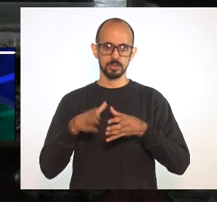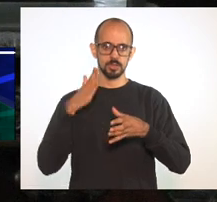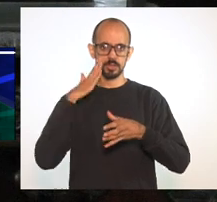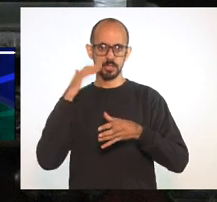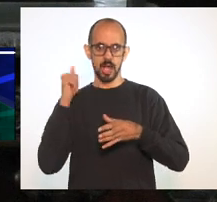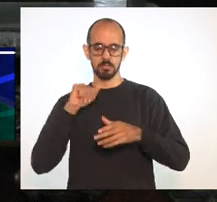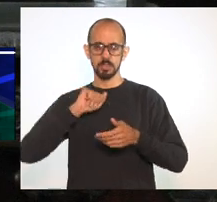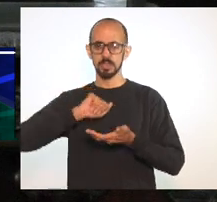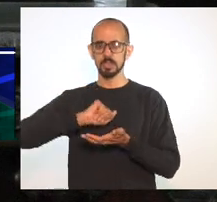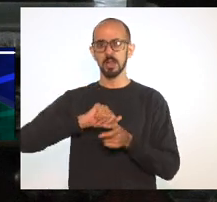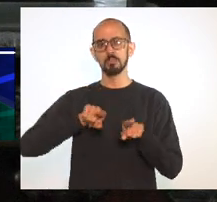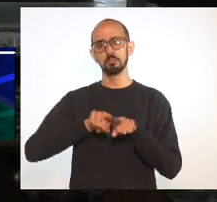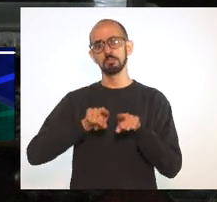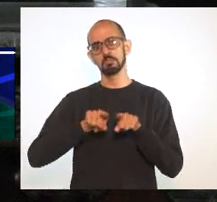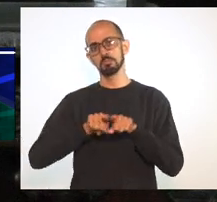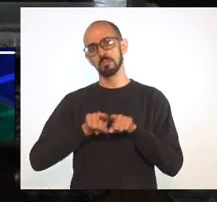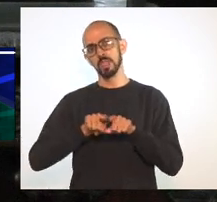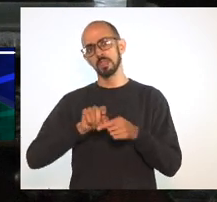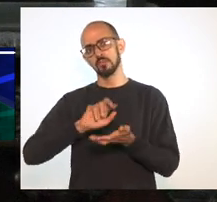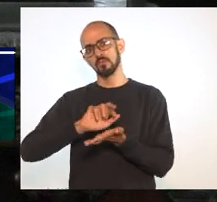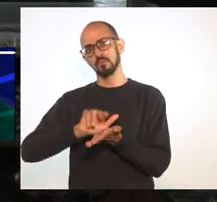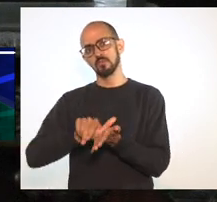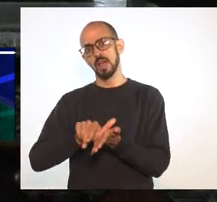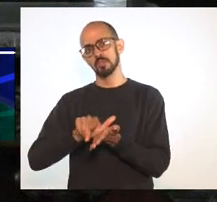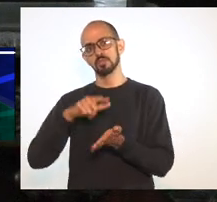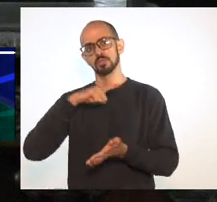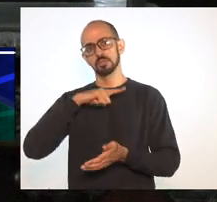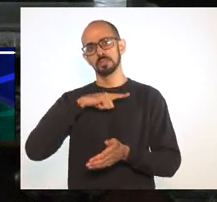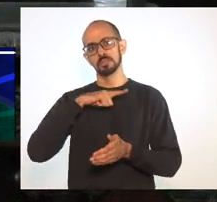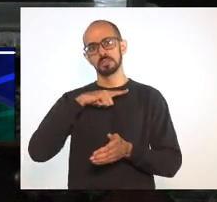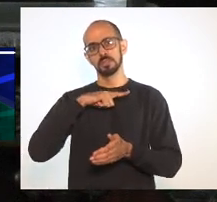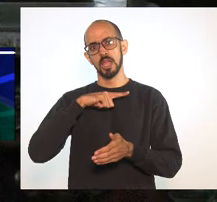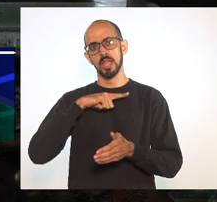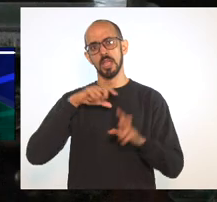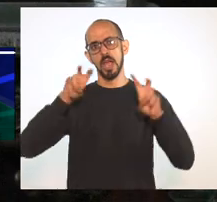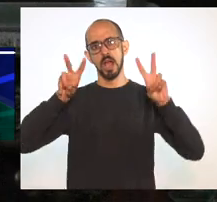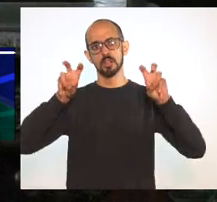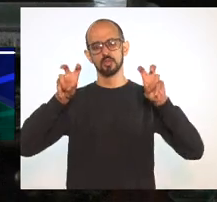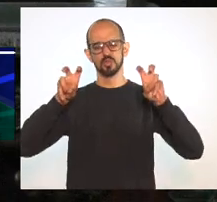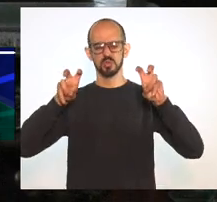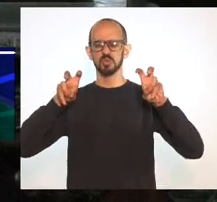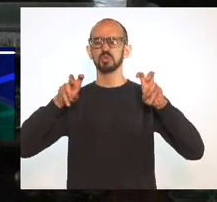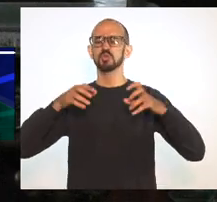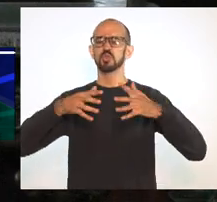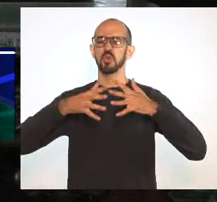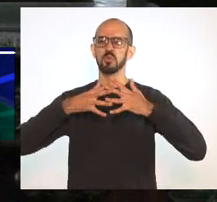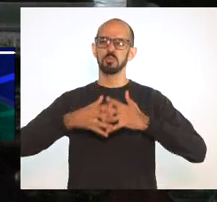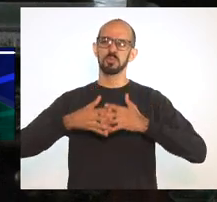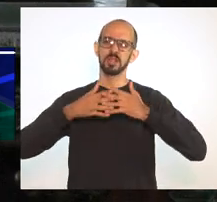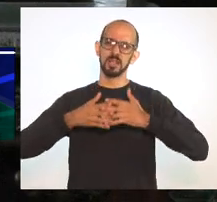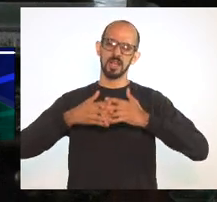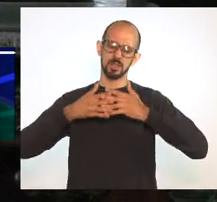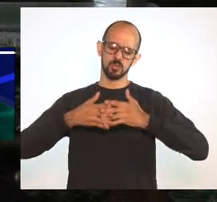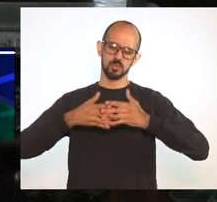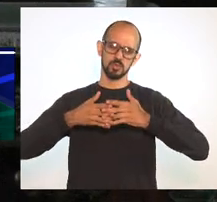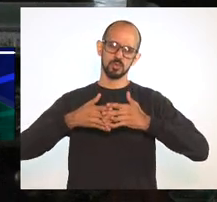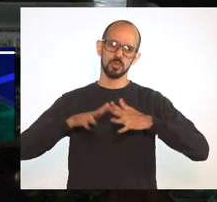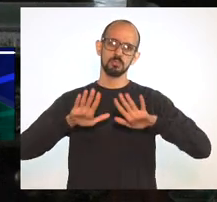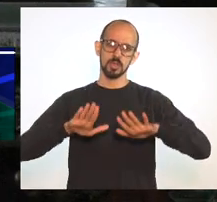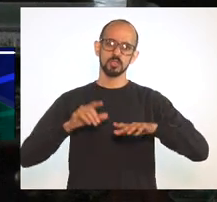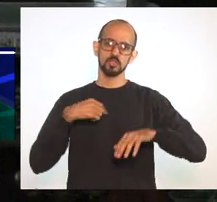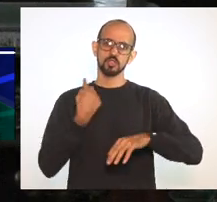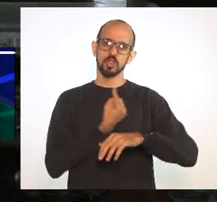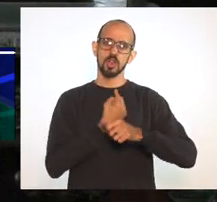que muitos deles têm pautas que são pautas polêmicas, e a gente